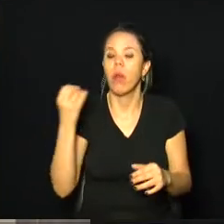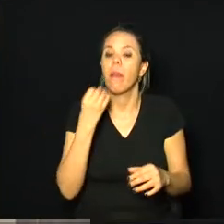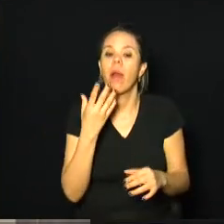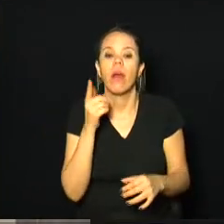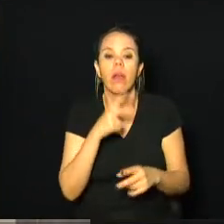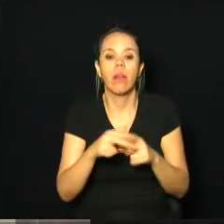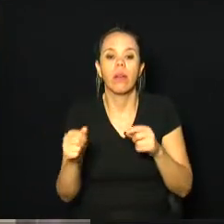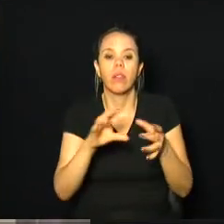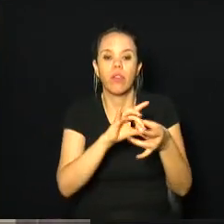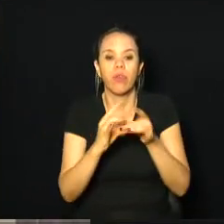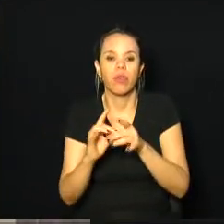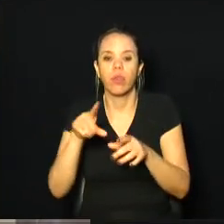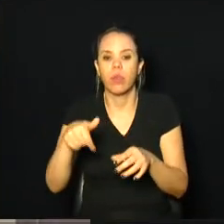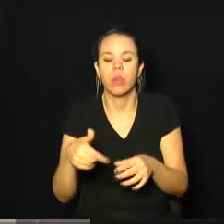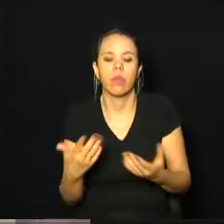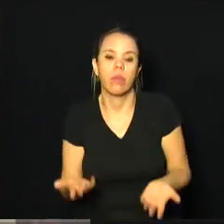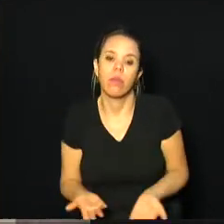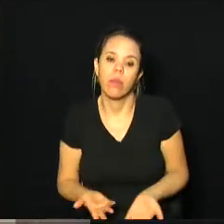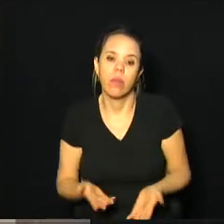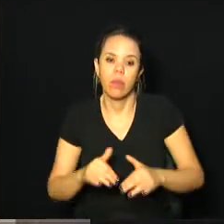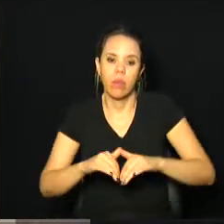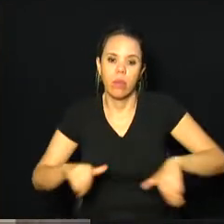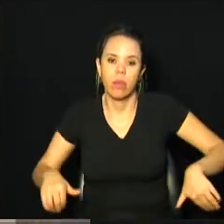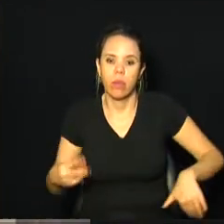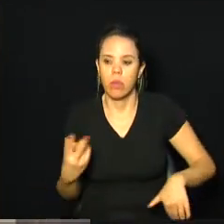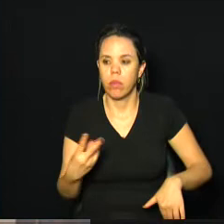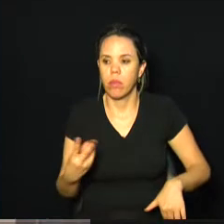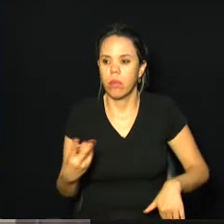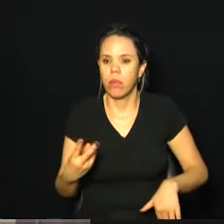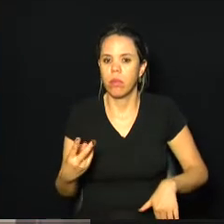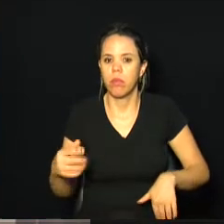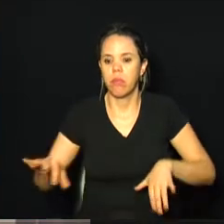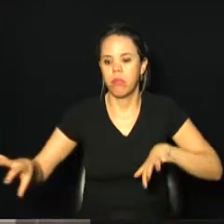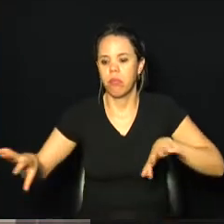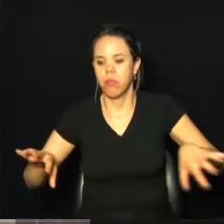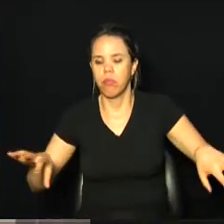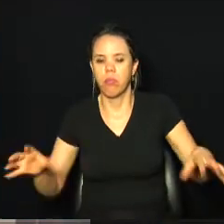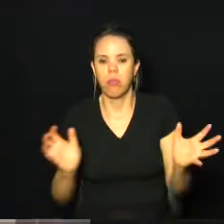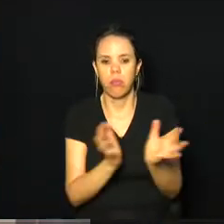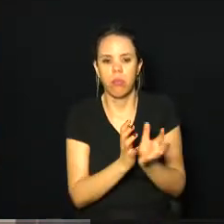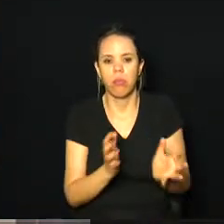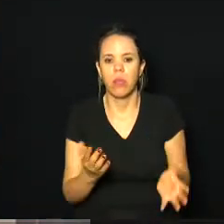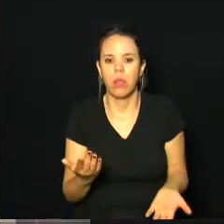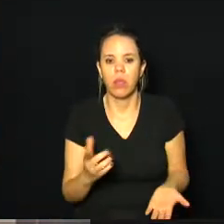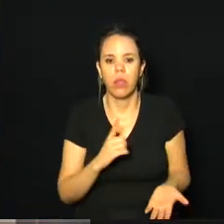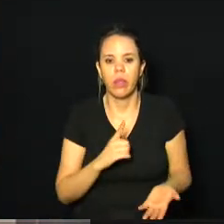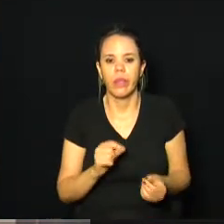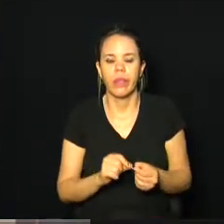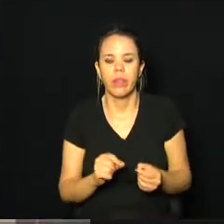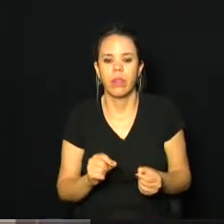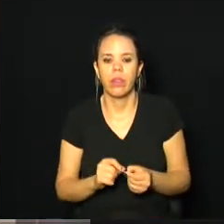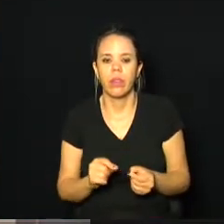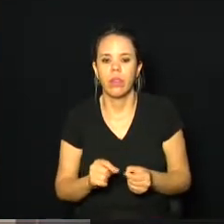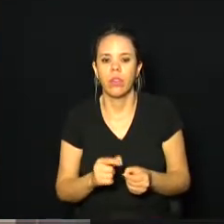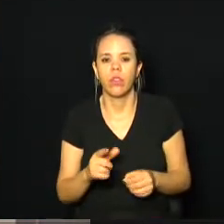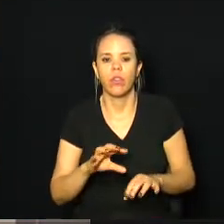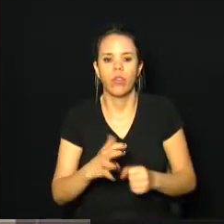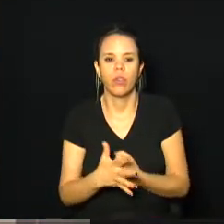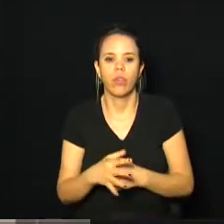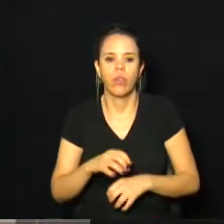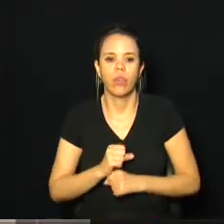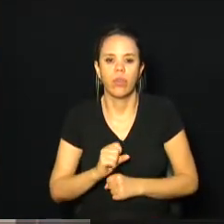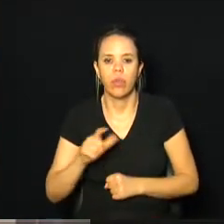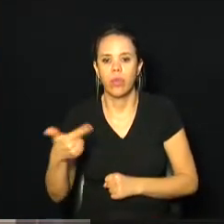ganharam a Olimpíada. Depois já separou a dupla. Cada um foi jogar de um lado, aí o Bruno agora tinha vindo de Covid, e